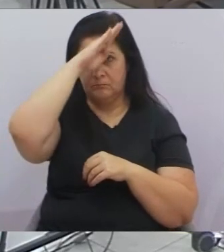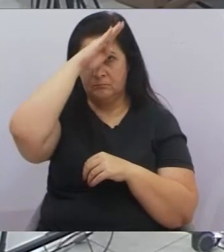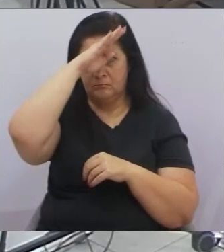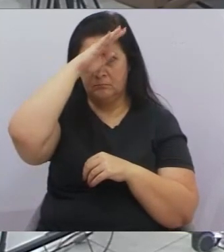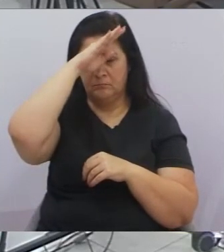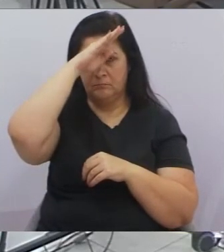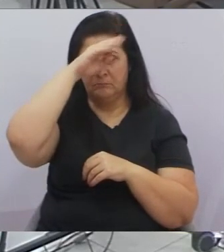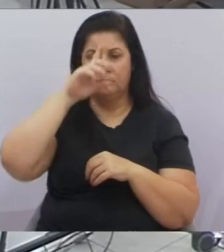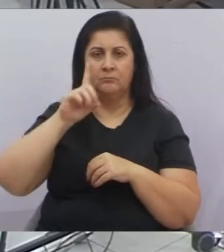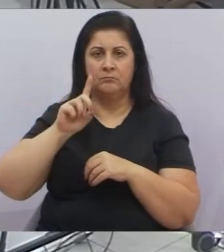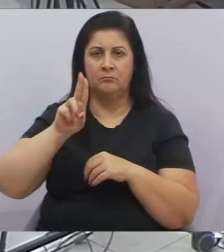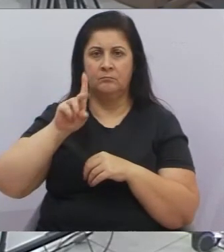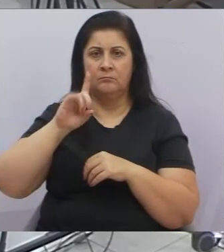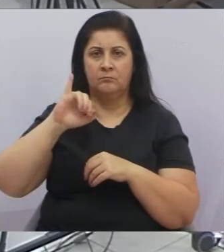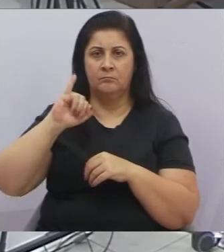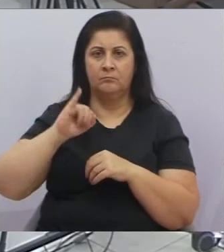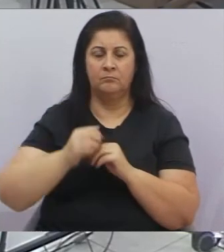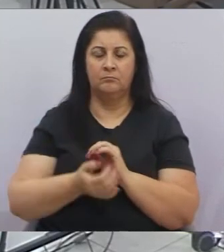e vereador Dude.